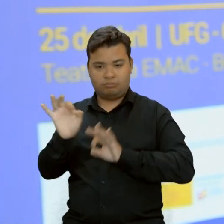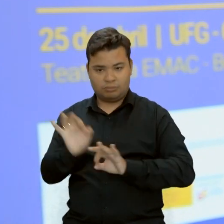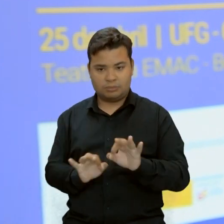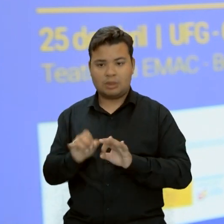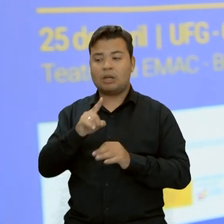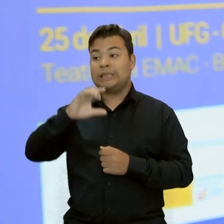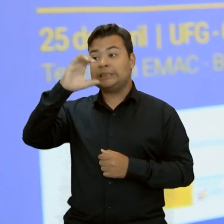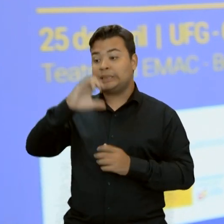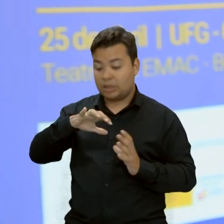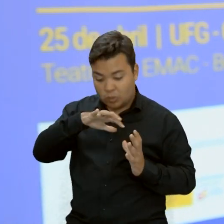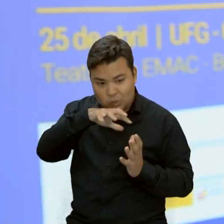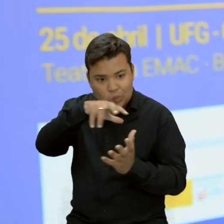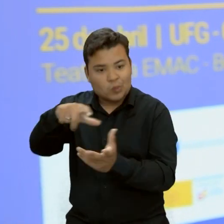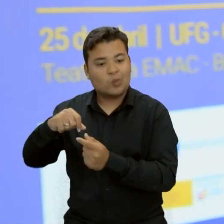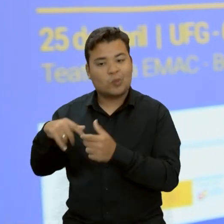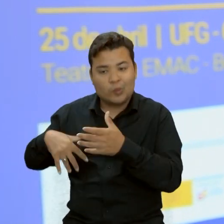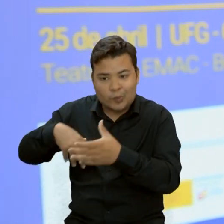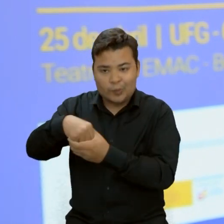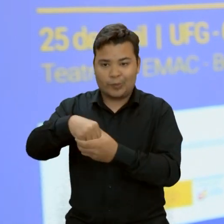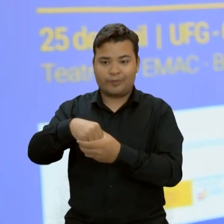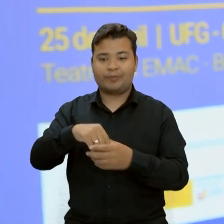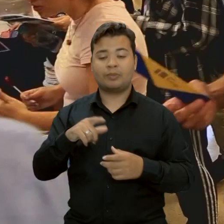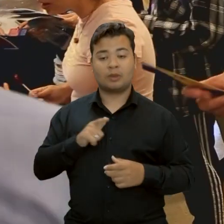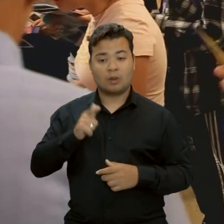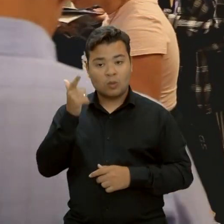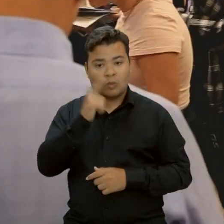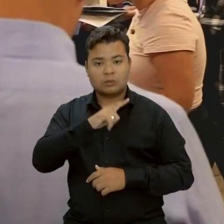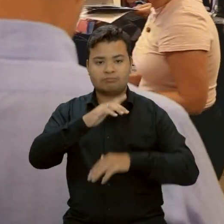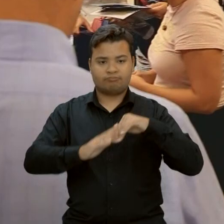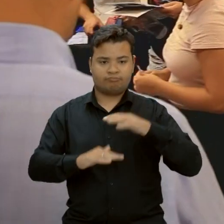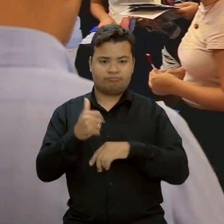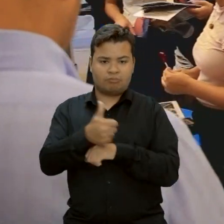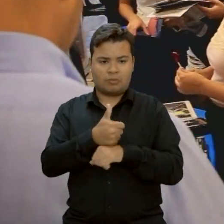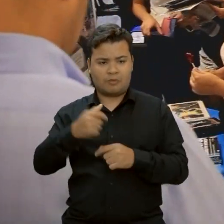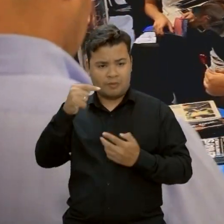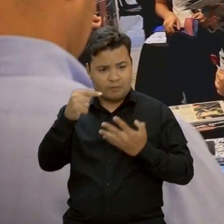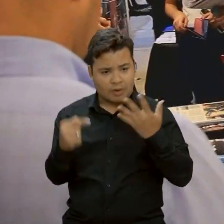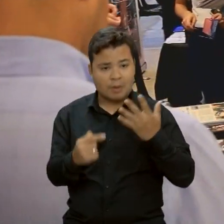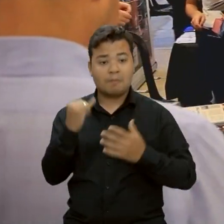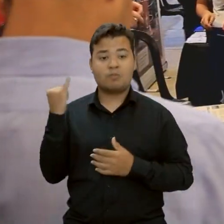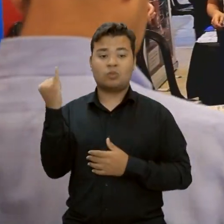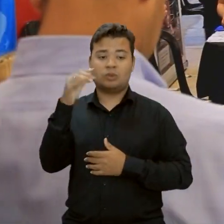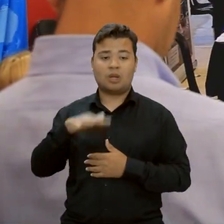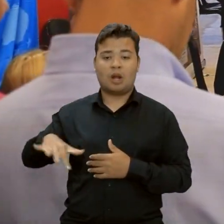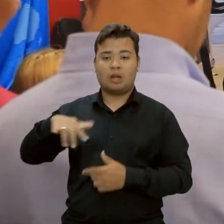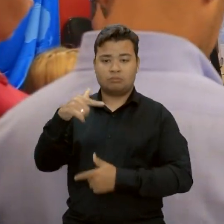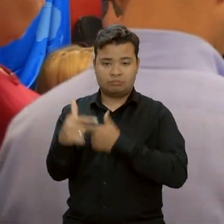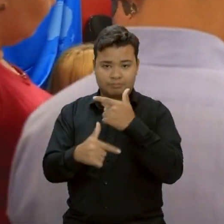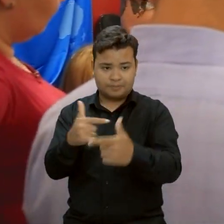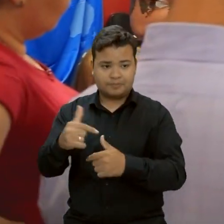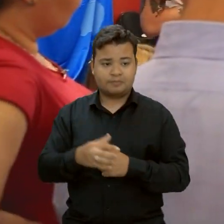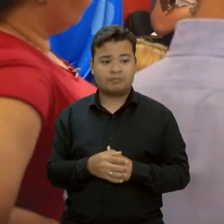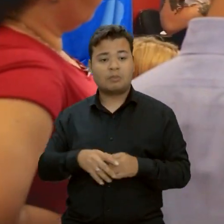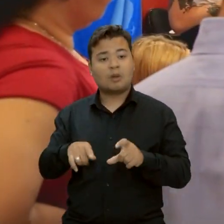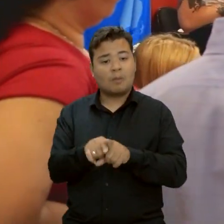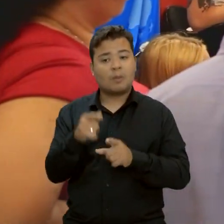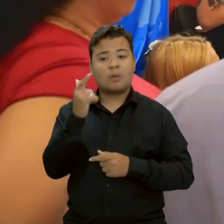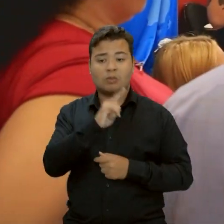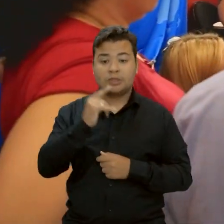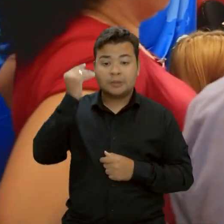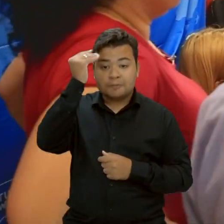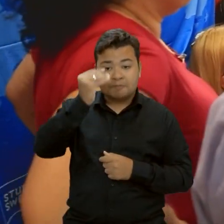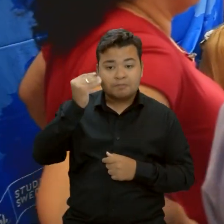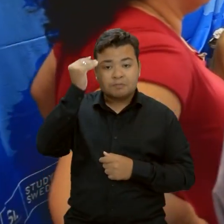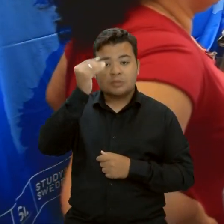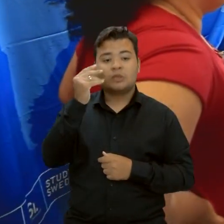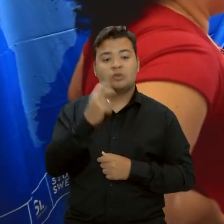global, ele adquire competências profissionais que são muito valorizadas no mercado. Além da experiência, né, intercultural.